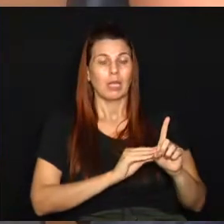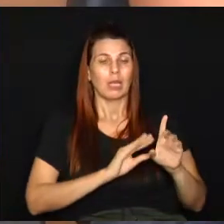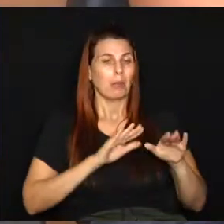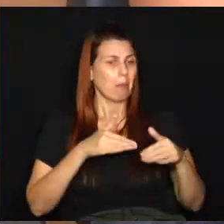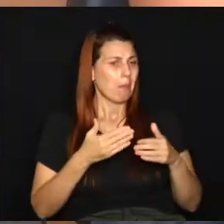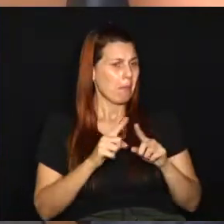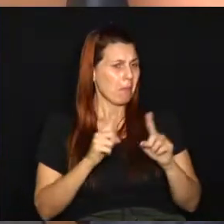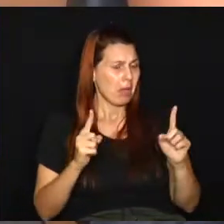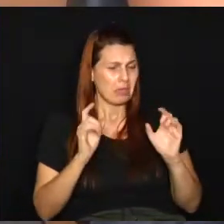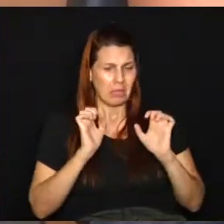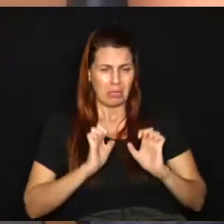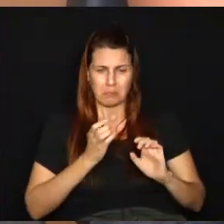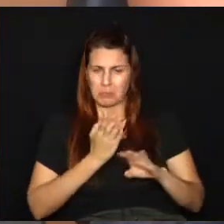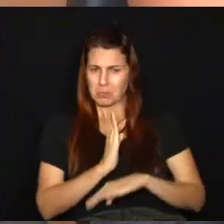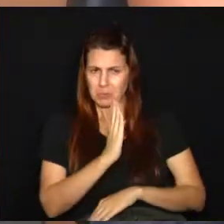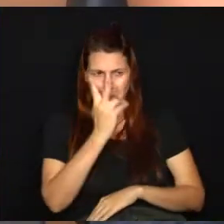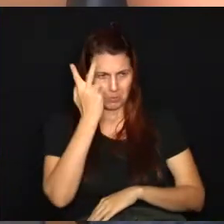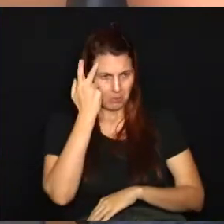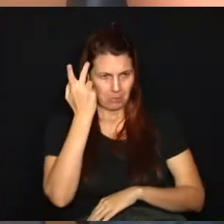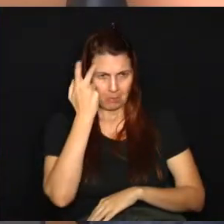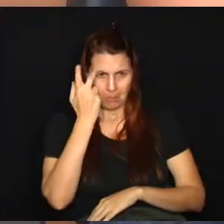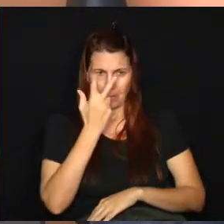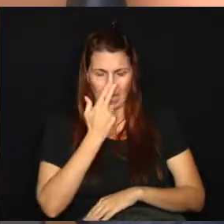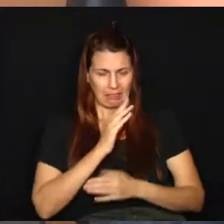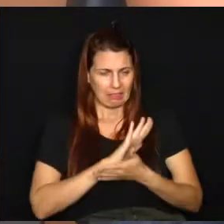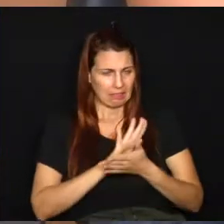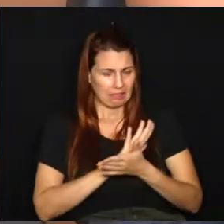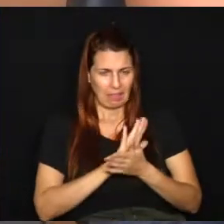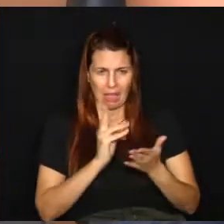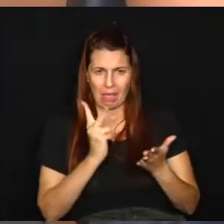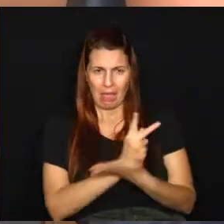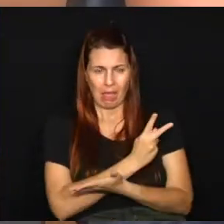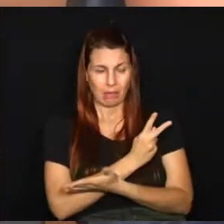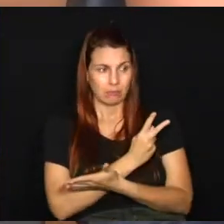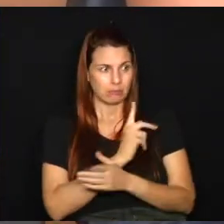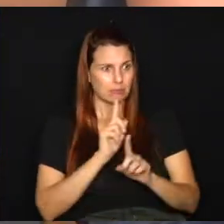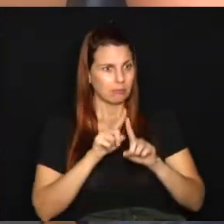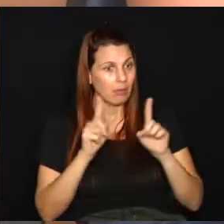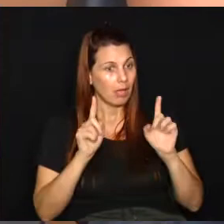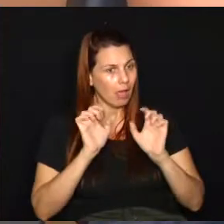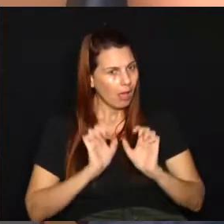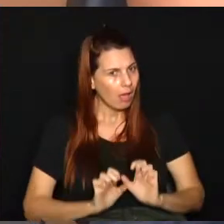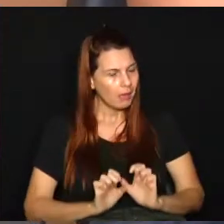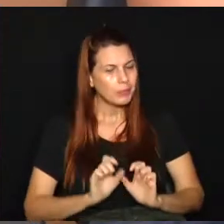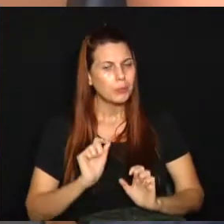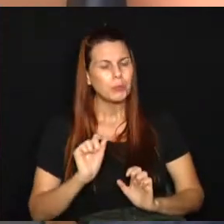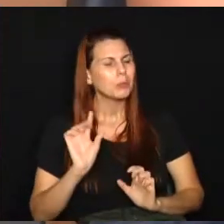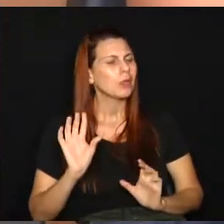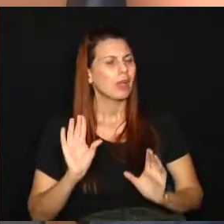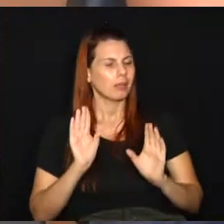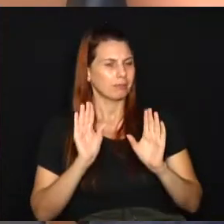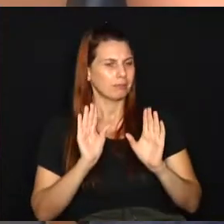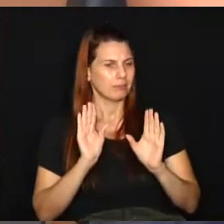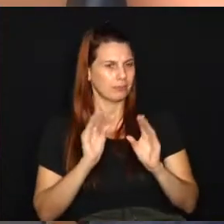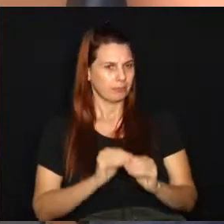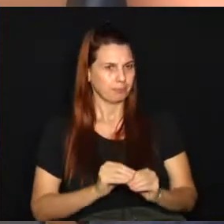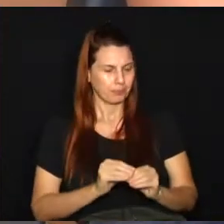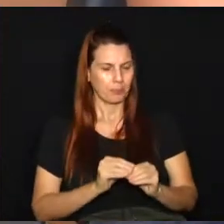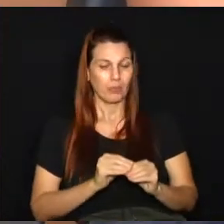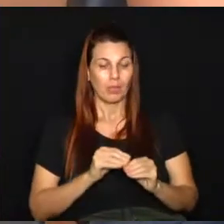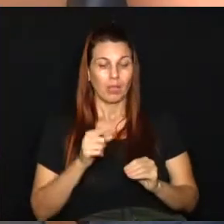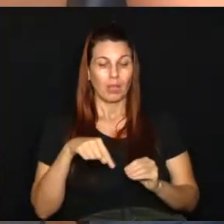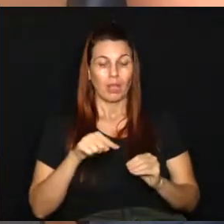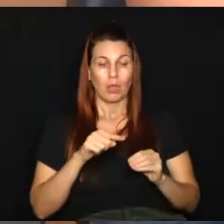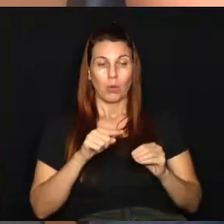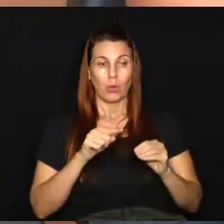nada tivesse acontecido, que deveria ser um comitê de ética. E eles concluíram que, na verdade, esse comitê ele julgaria